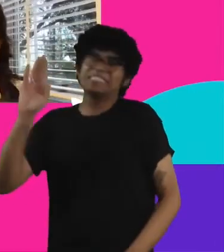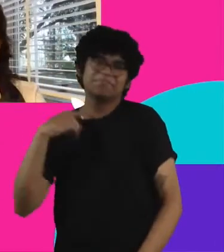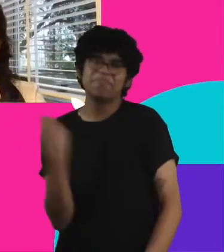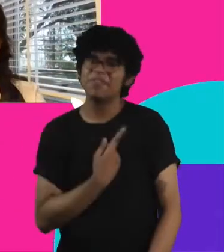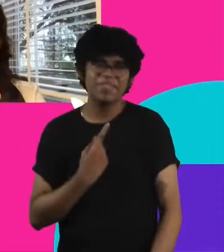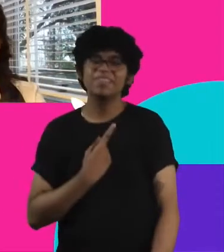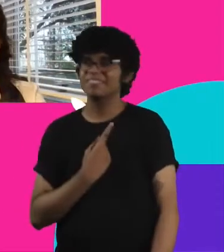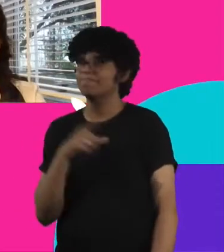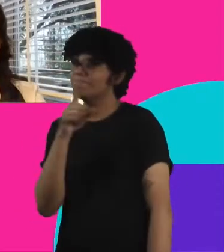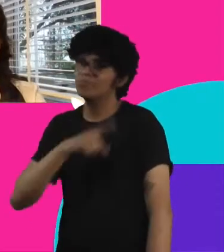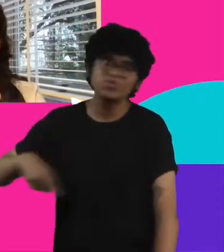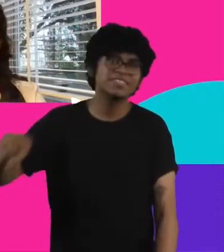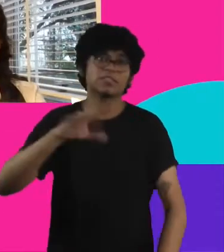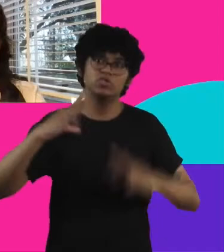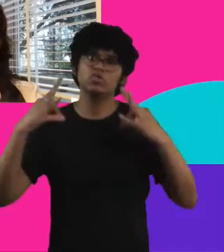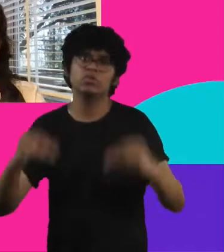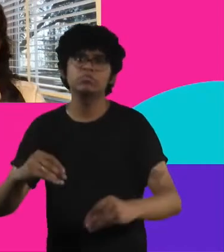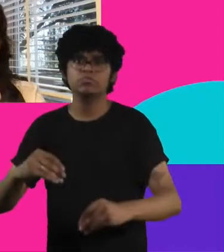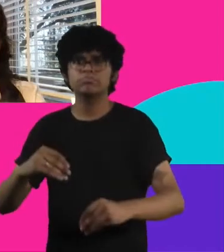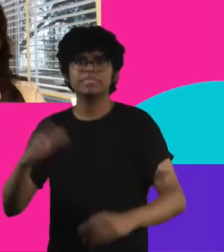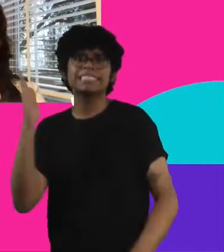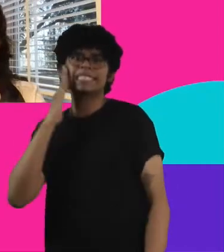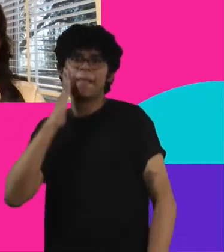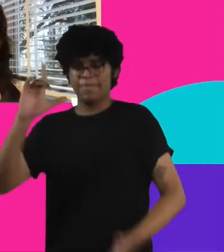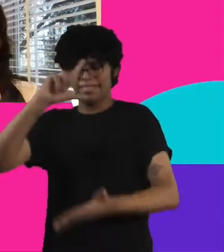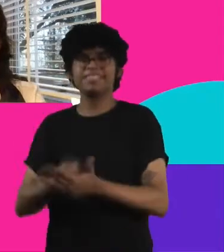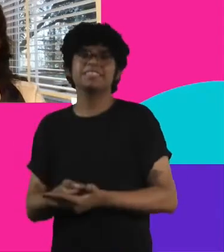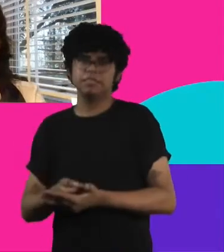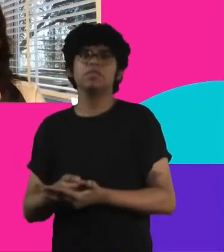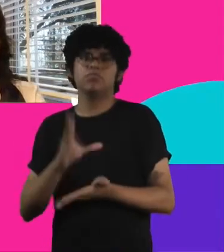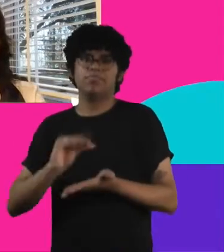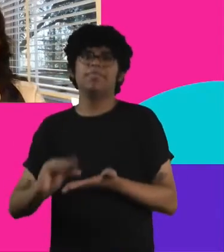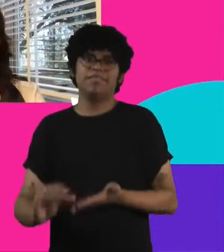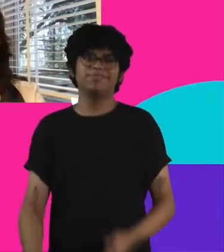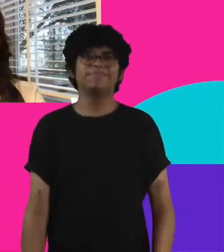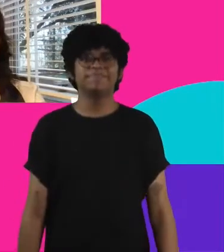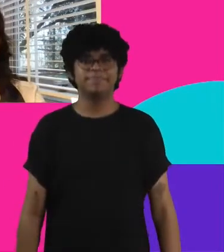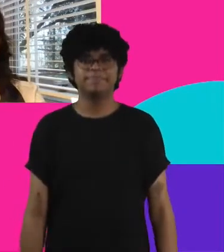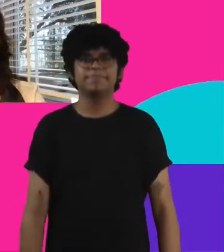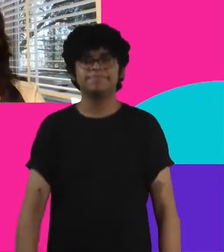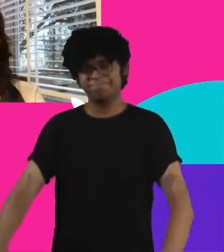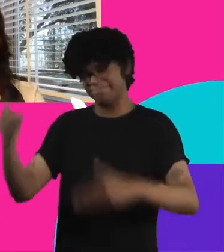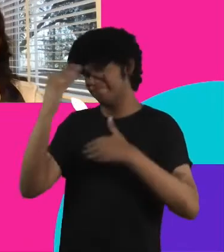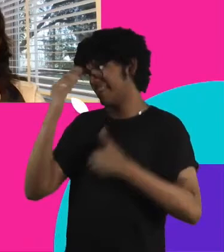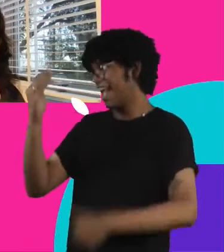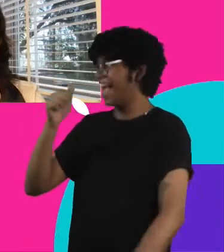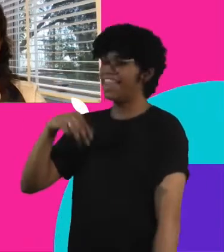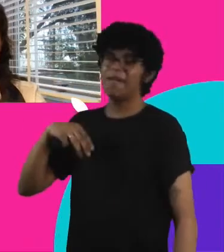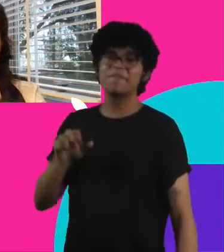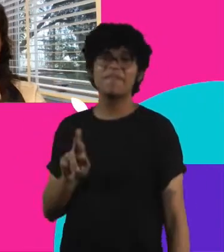mundo saiba trabalhar, ler e tomar decisões a partir dos dados. Super obrigada, Américo.